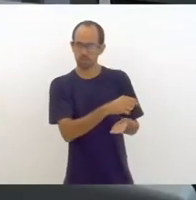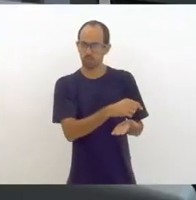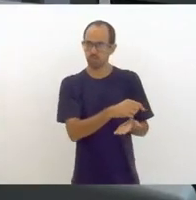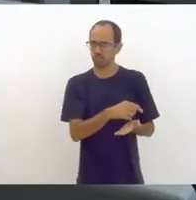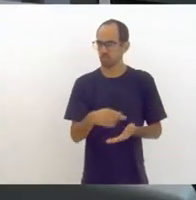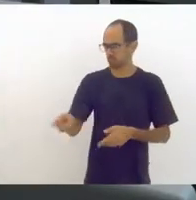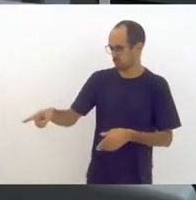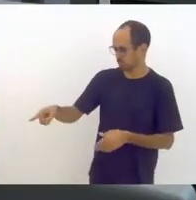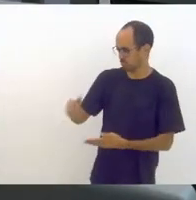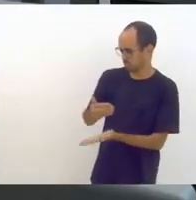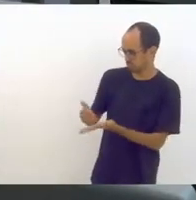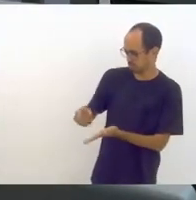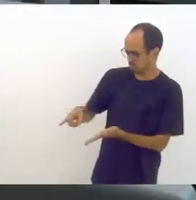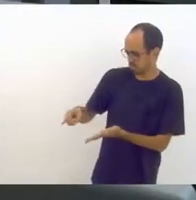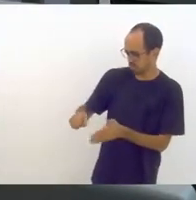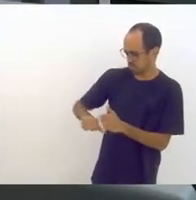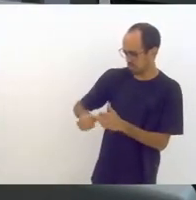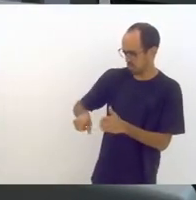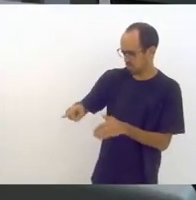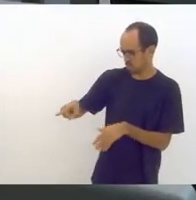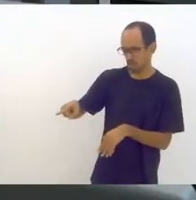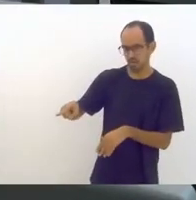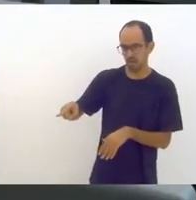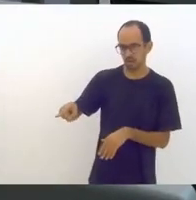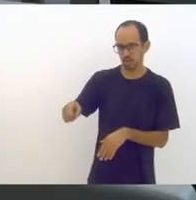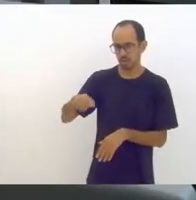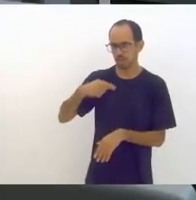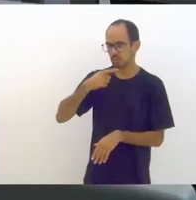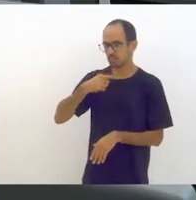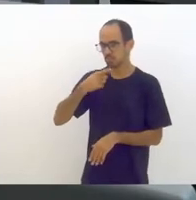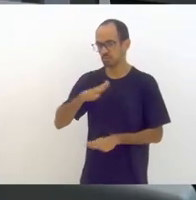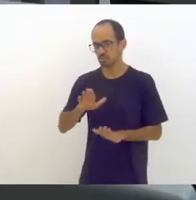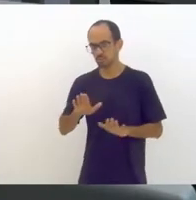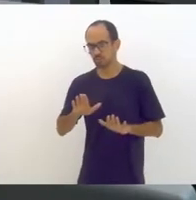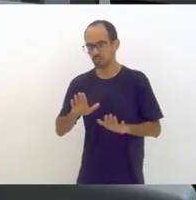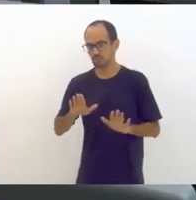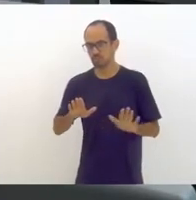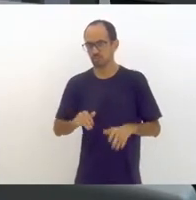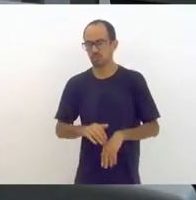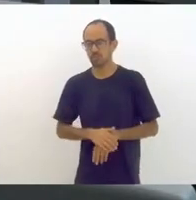primeiro é você, Ricardo? Que ele é o gestor, então a gente vai contextualizar.